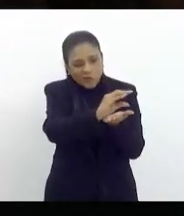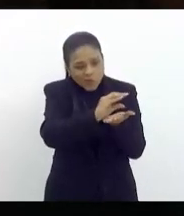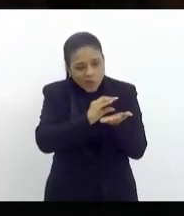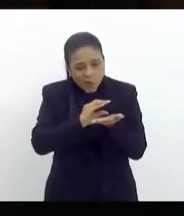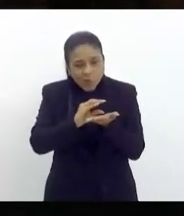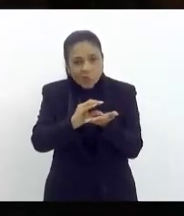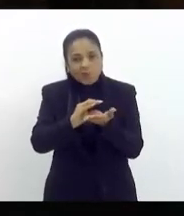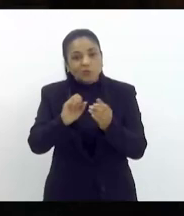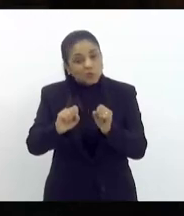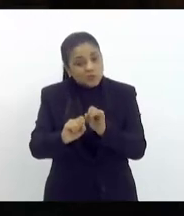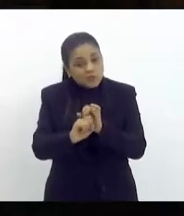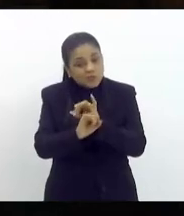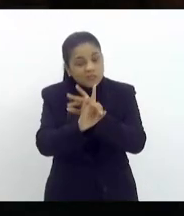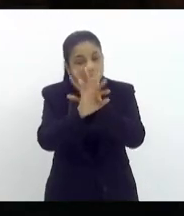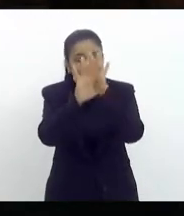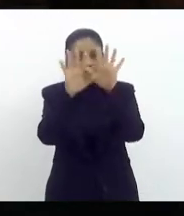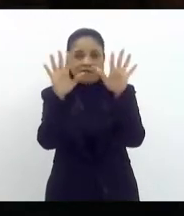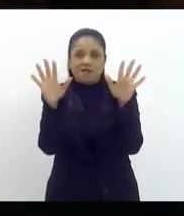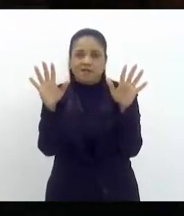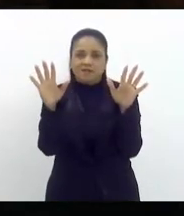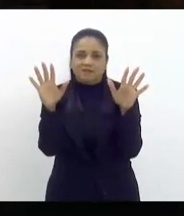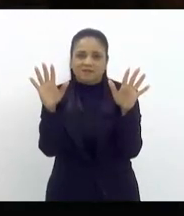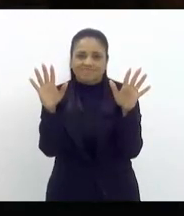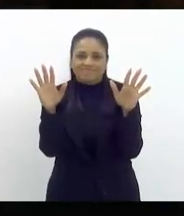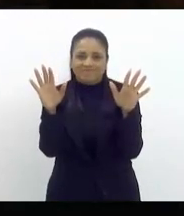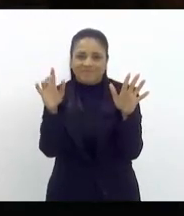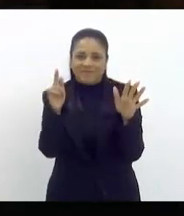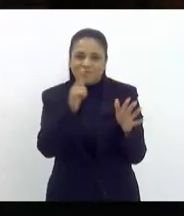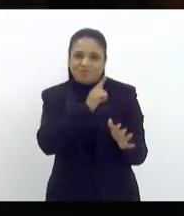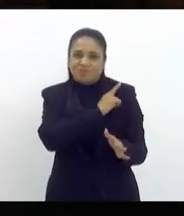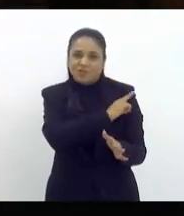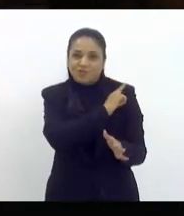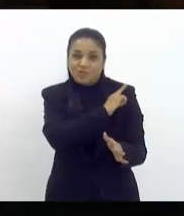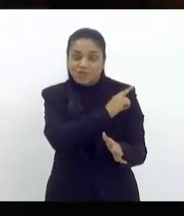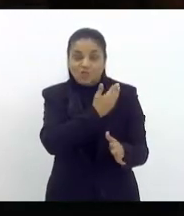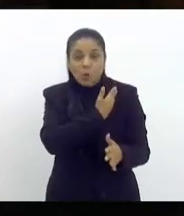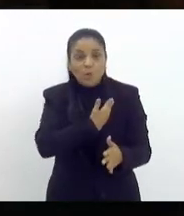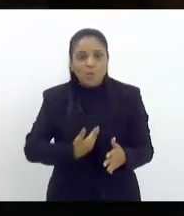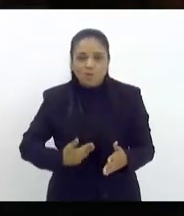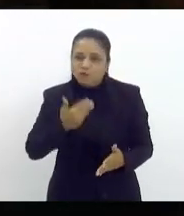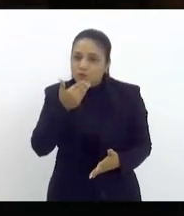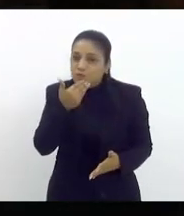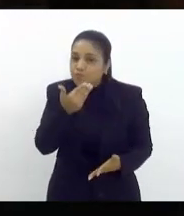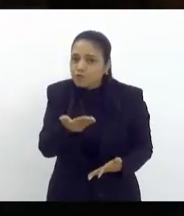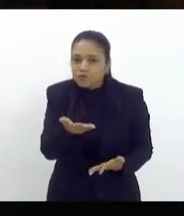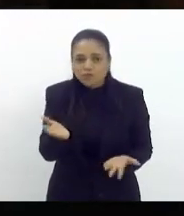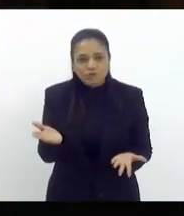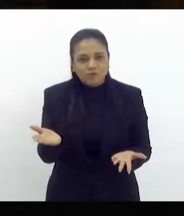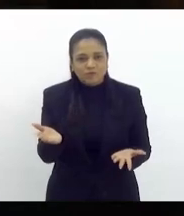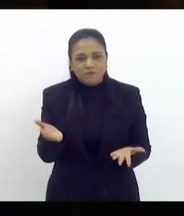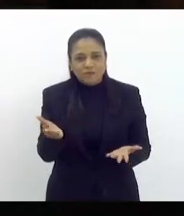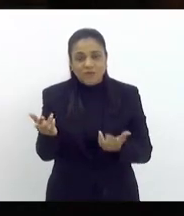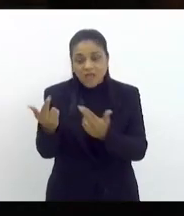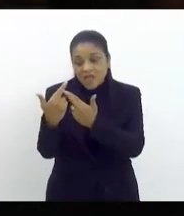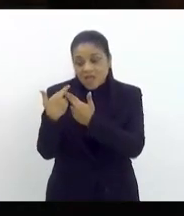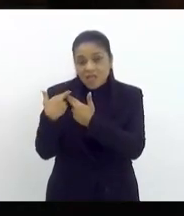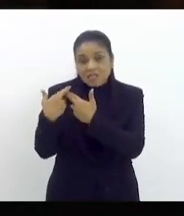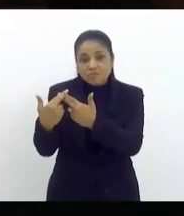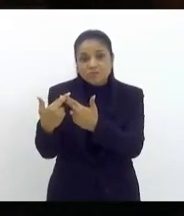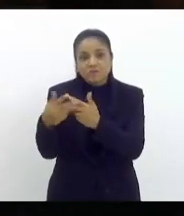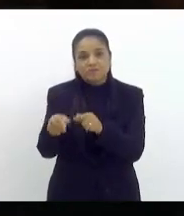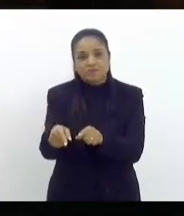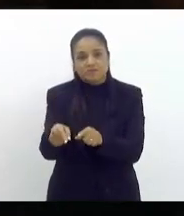transparência é o mínimo para uma gestão pública é o mínimo para quem tem responsabilidade e